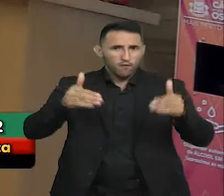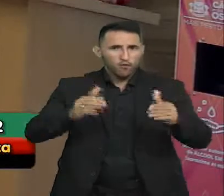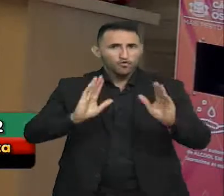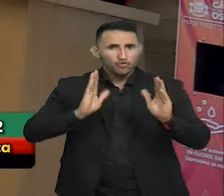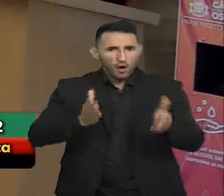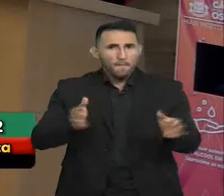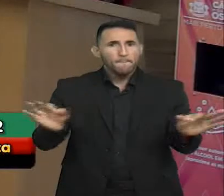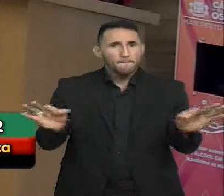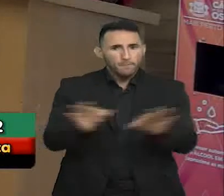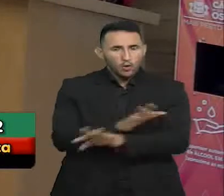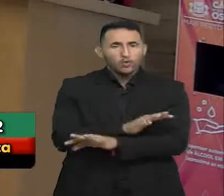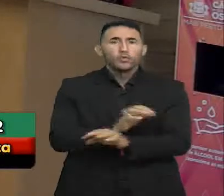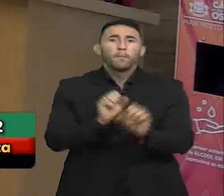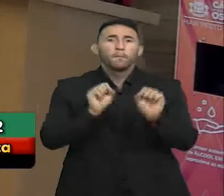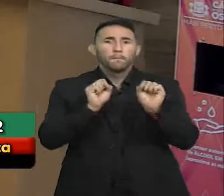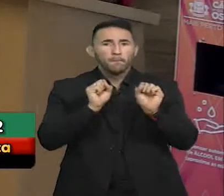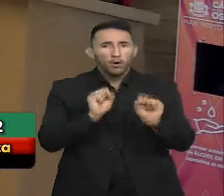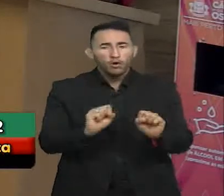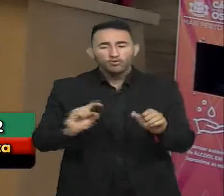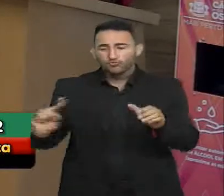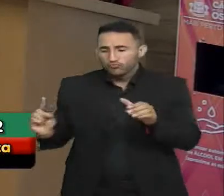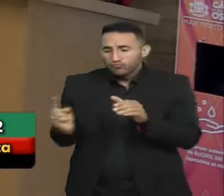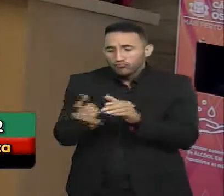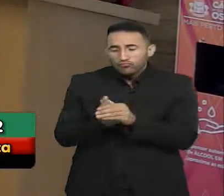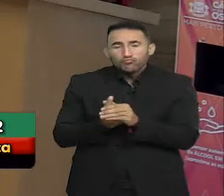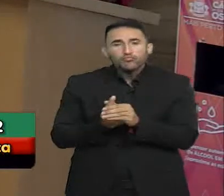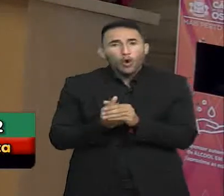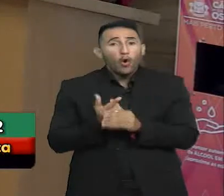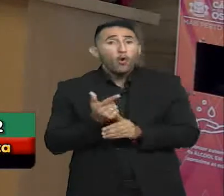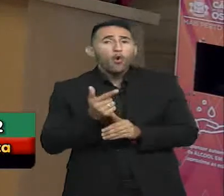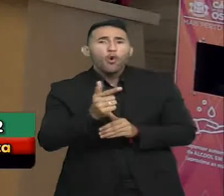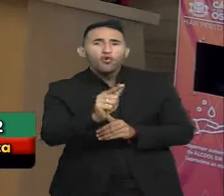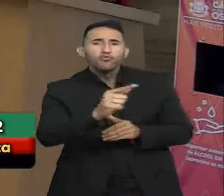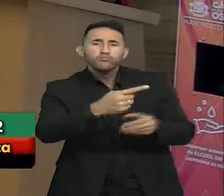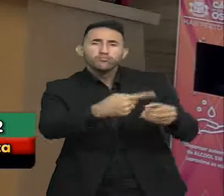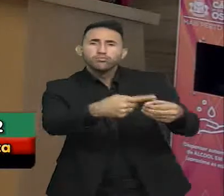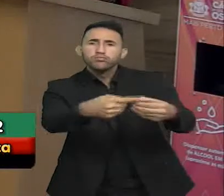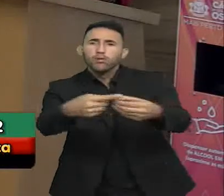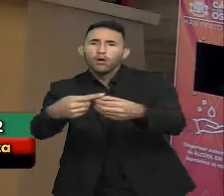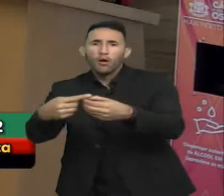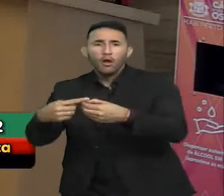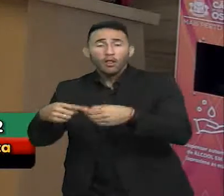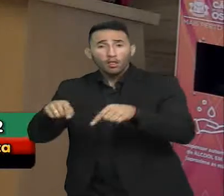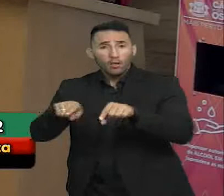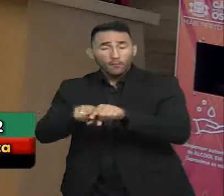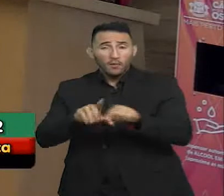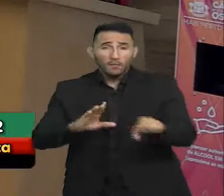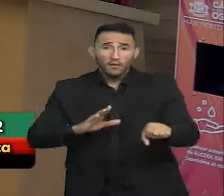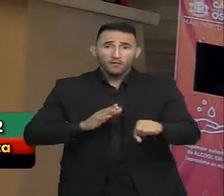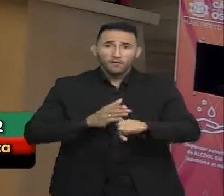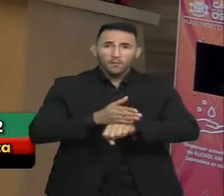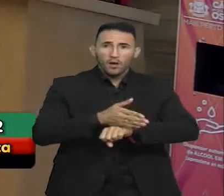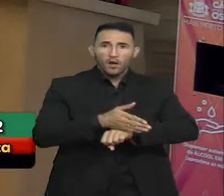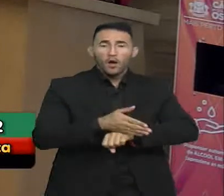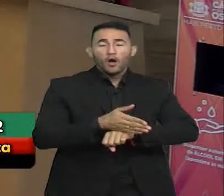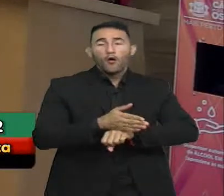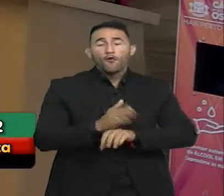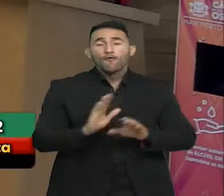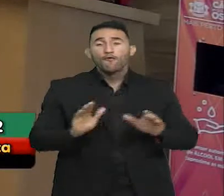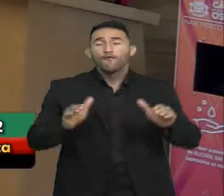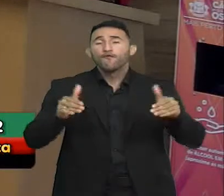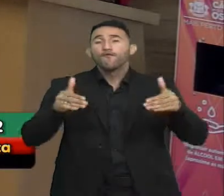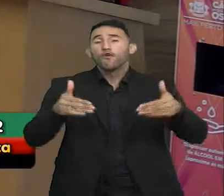instalado, ele já integrará, como alguns outros do dos municípios, o Fórum